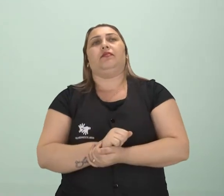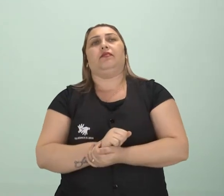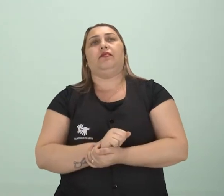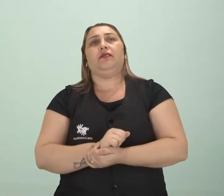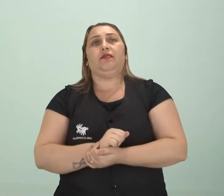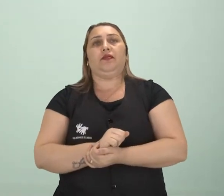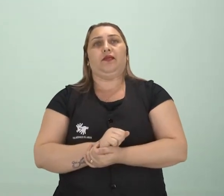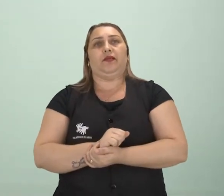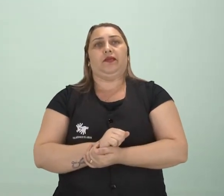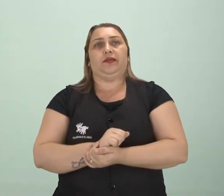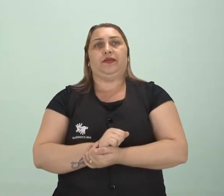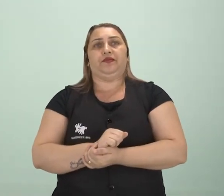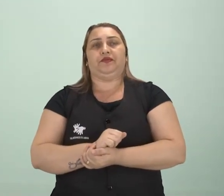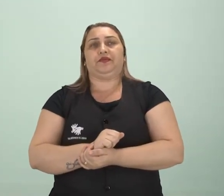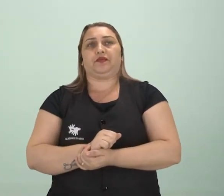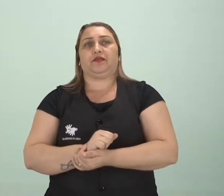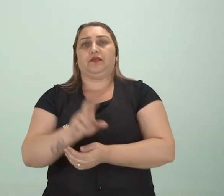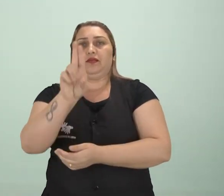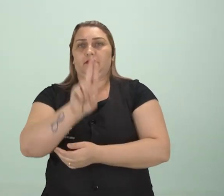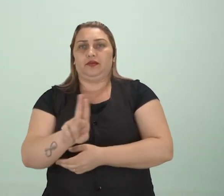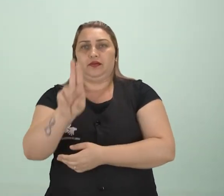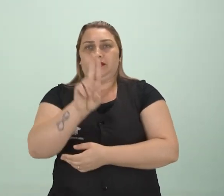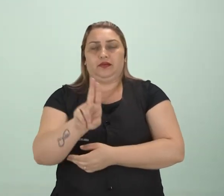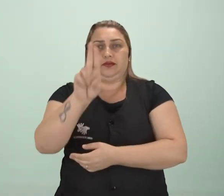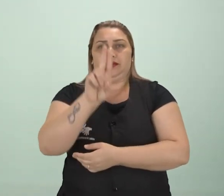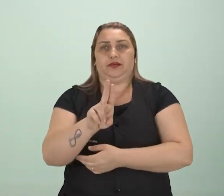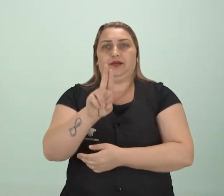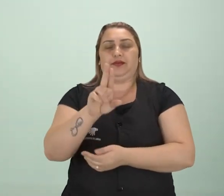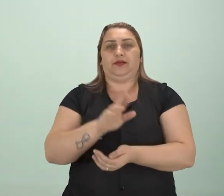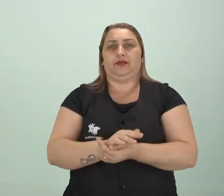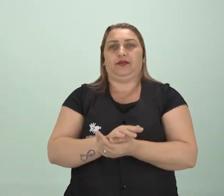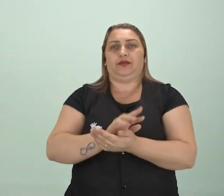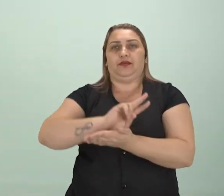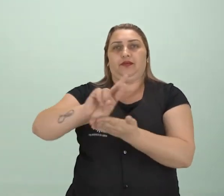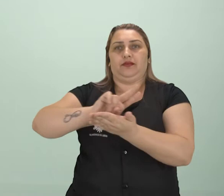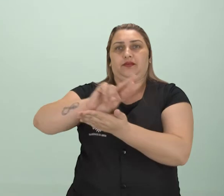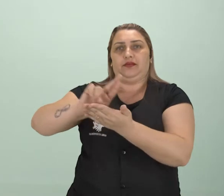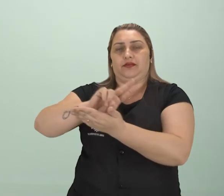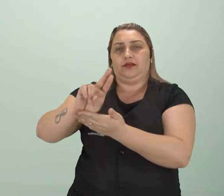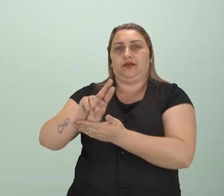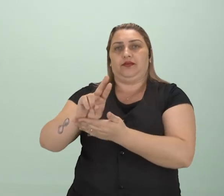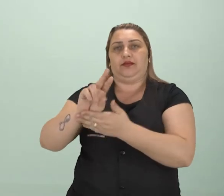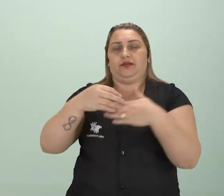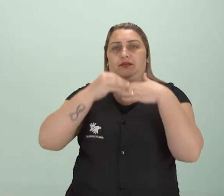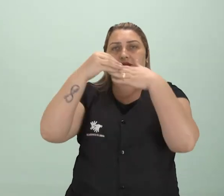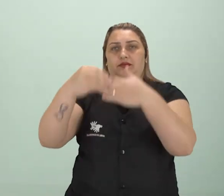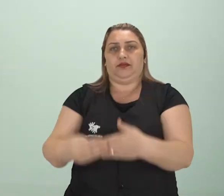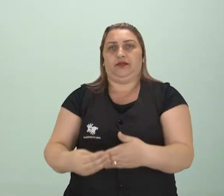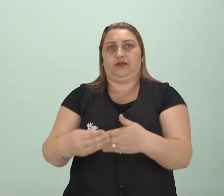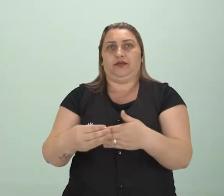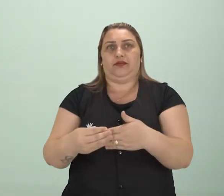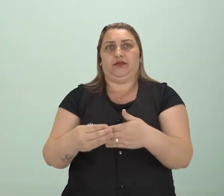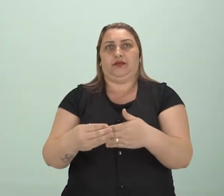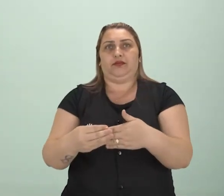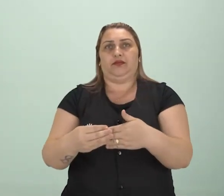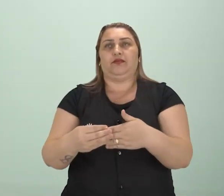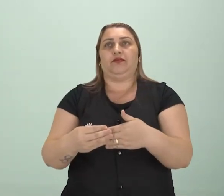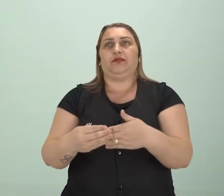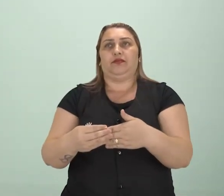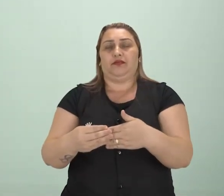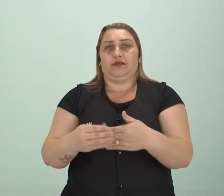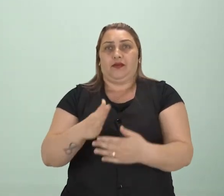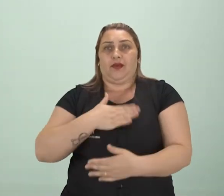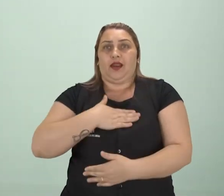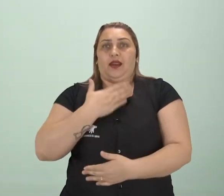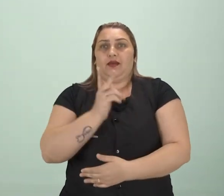Bom, a utilização dessas variações nos levam a um fenômeno que assusta